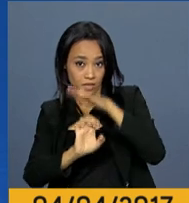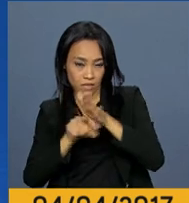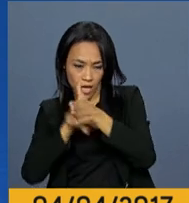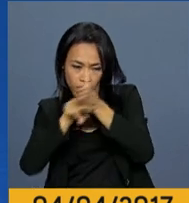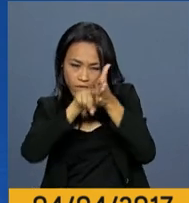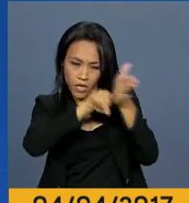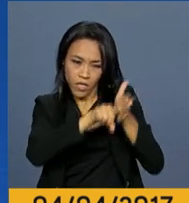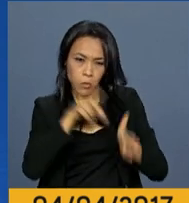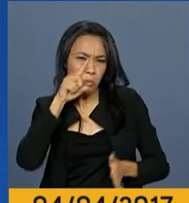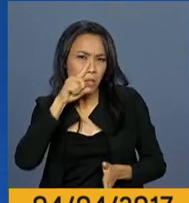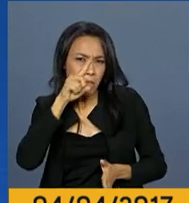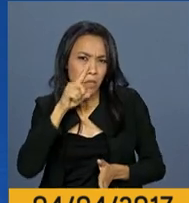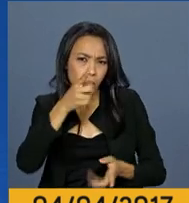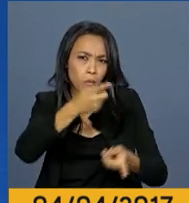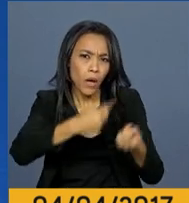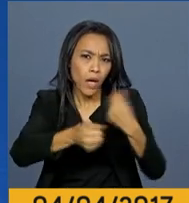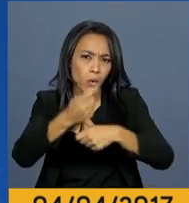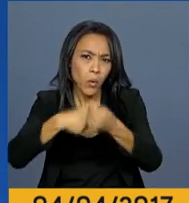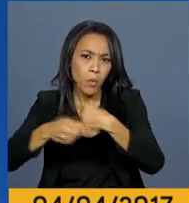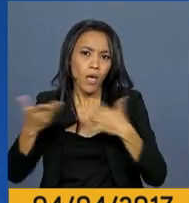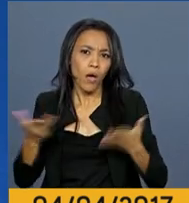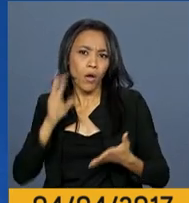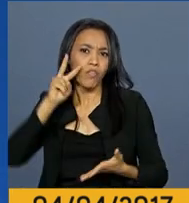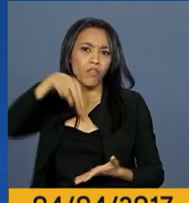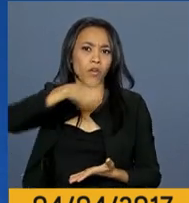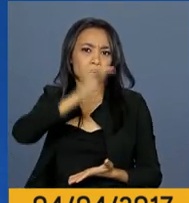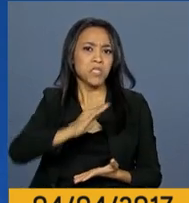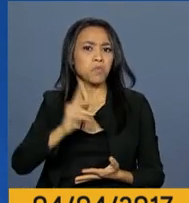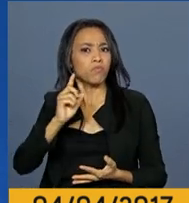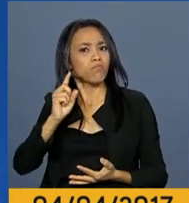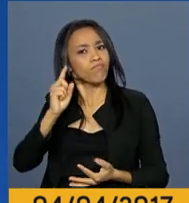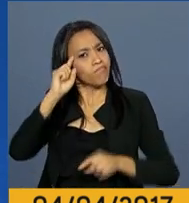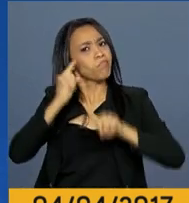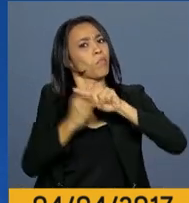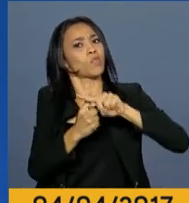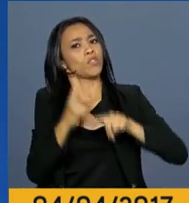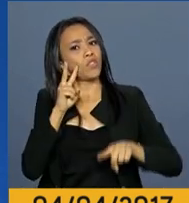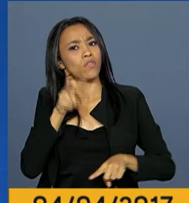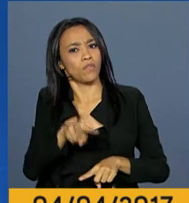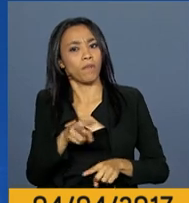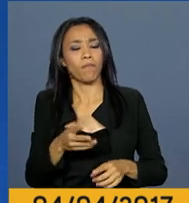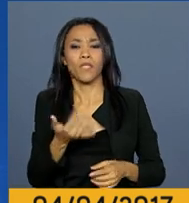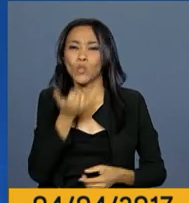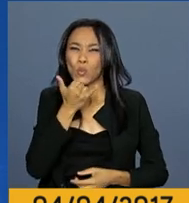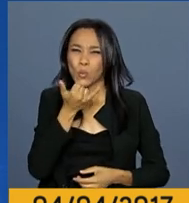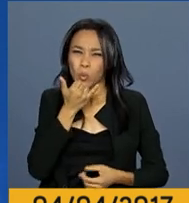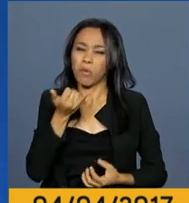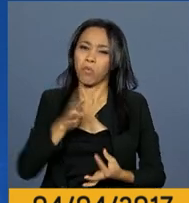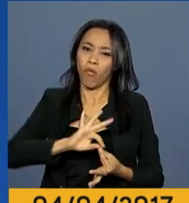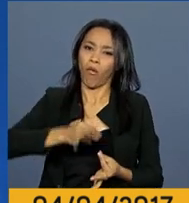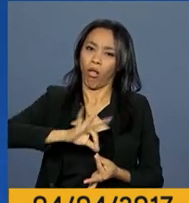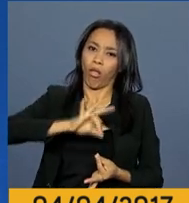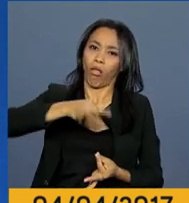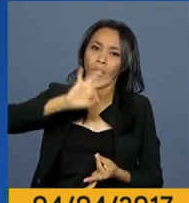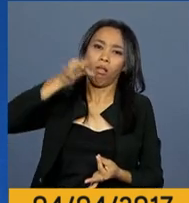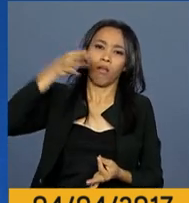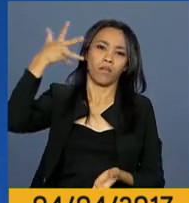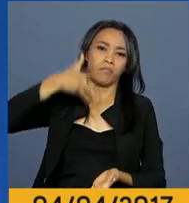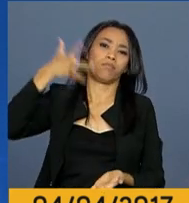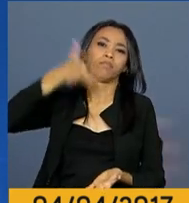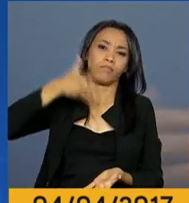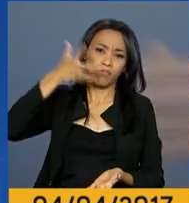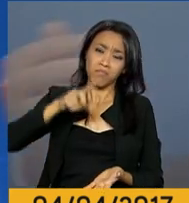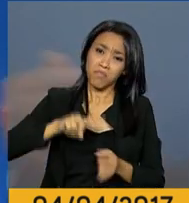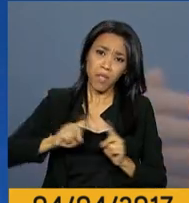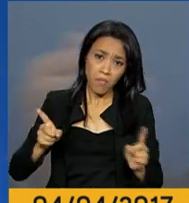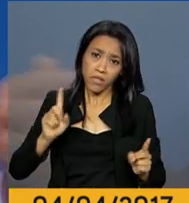é mais positivo. Eu quero dizer aos senhores e às senhoras, pedindo desculpas talvez pelo alongado da fala, mas